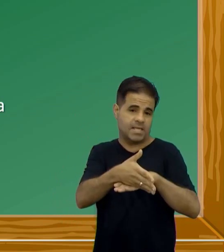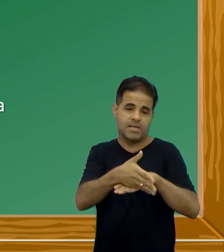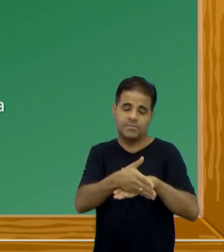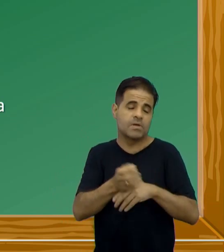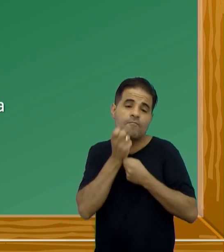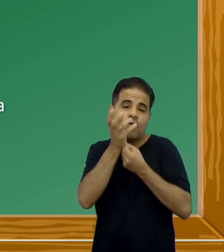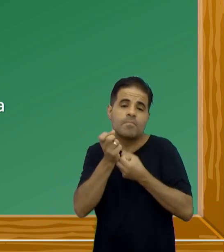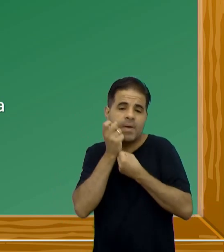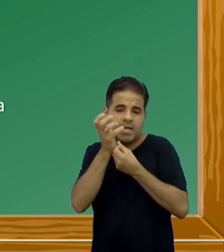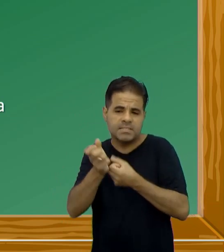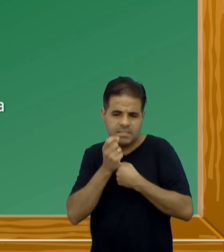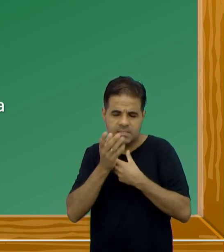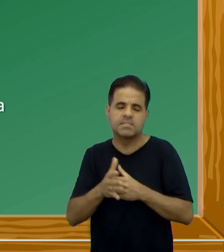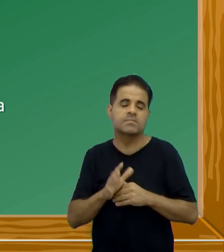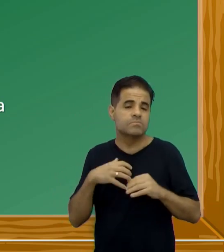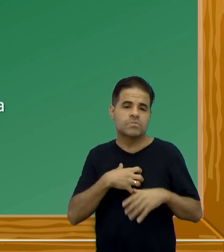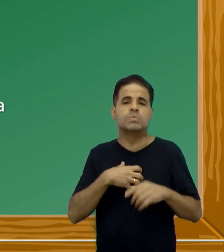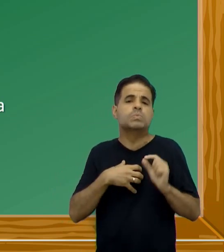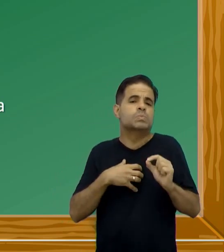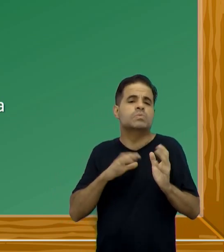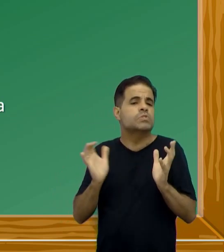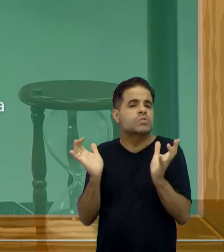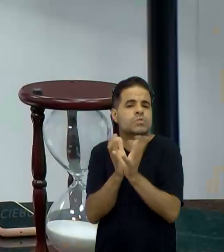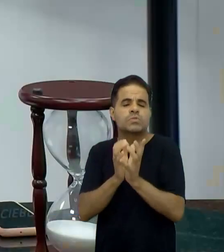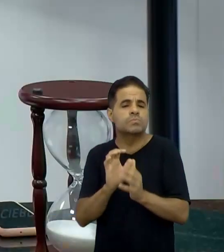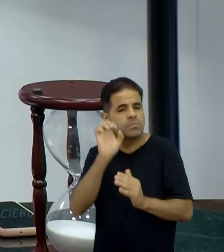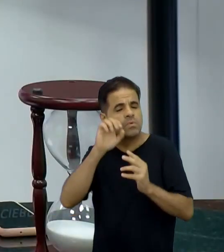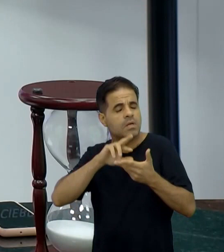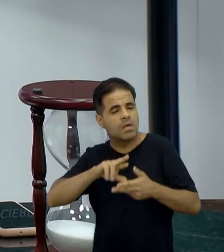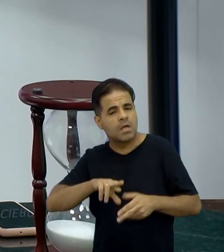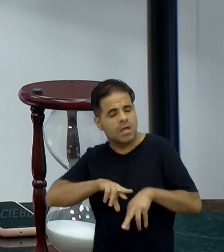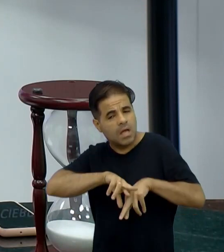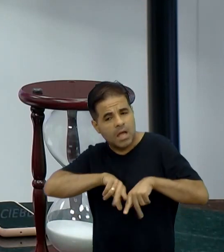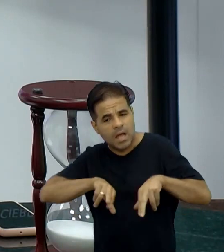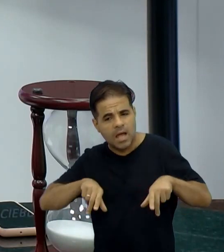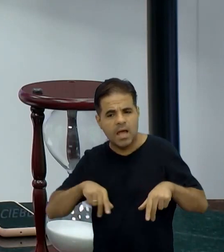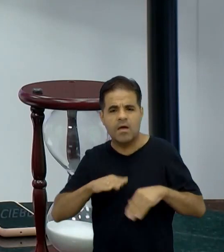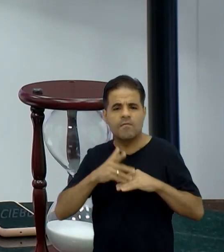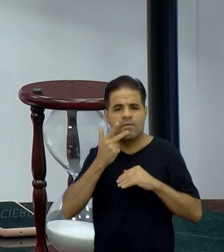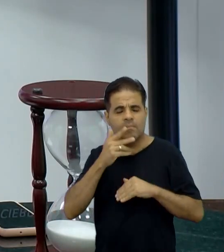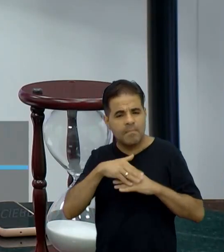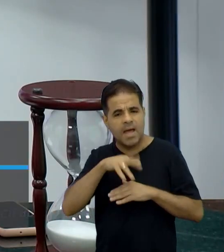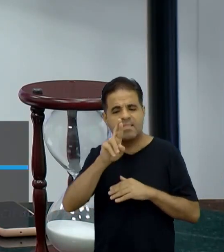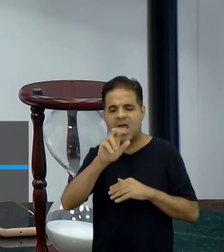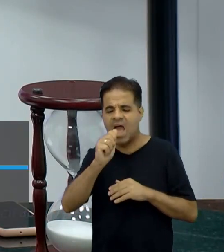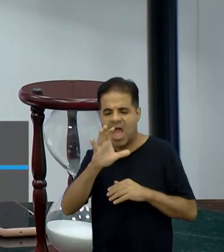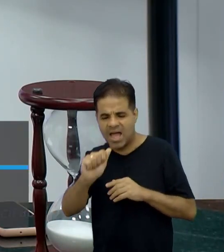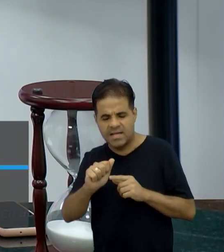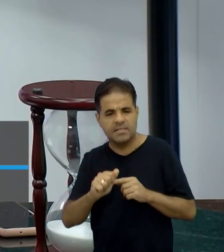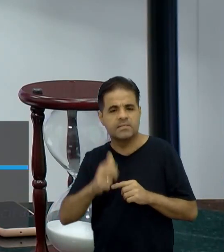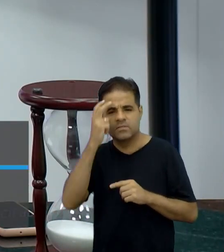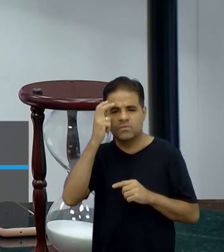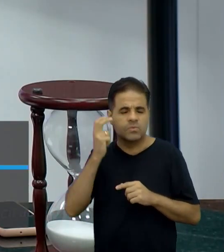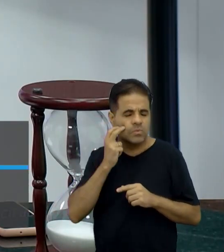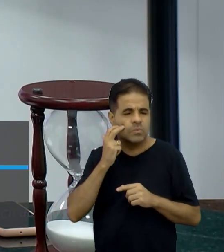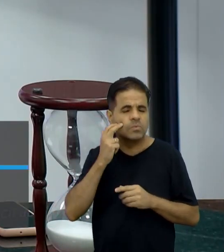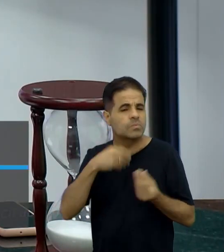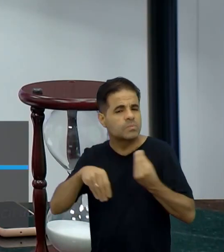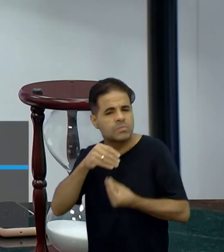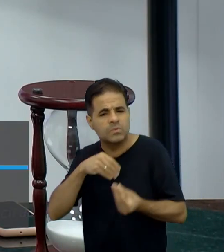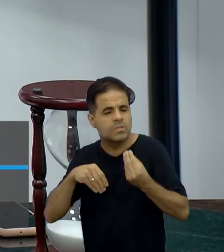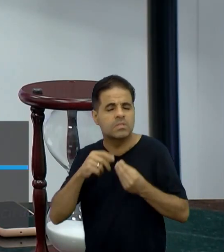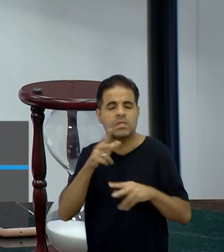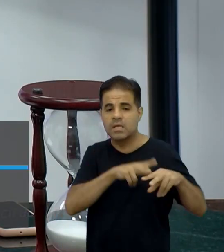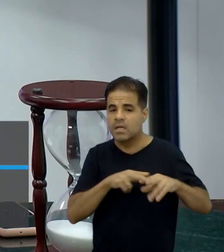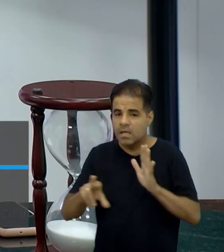a informações do tipo, o que é grupo étnico, por que não falamos mais raça, o que é aculturação, por que é